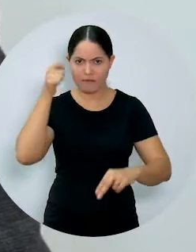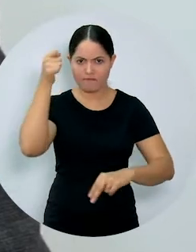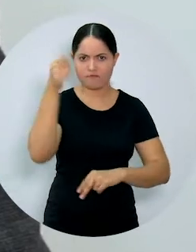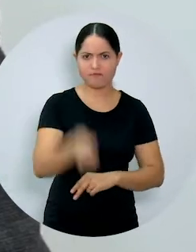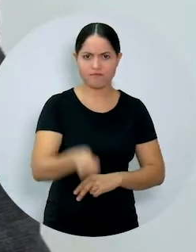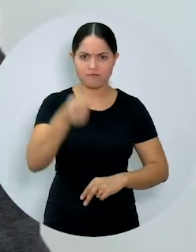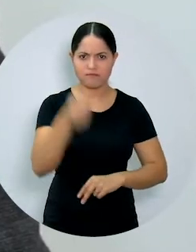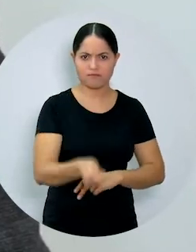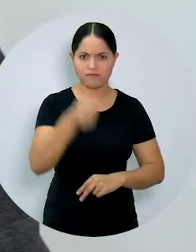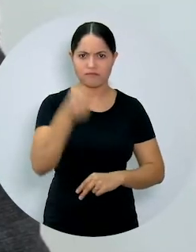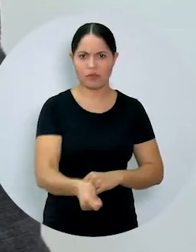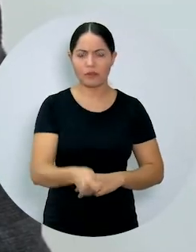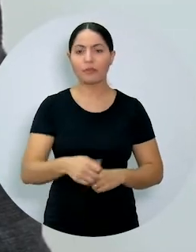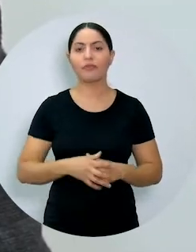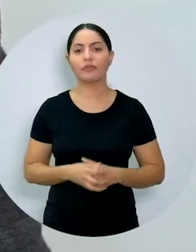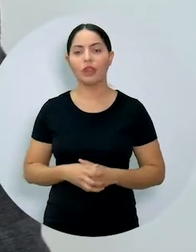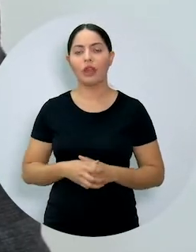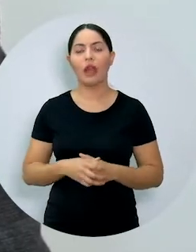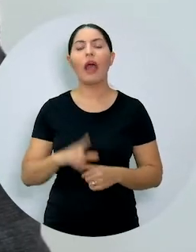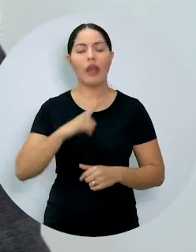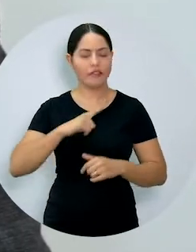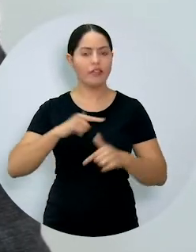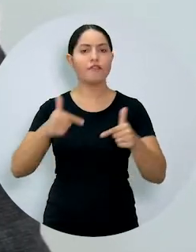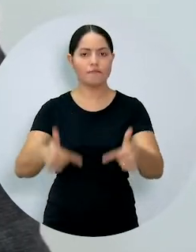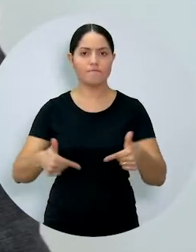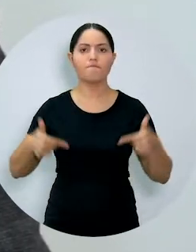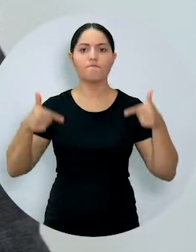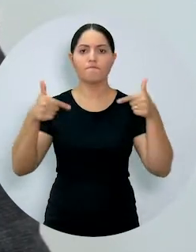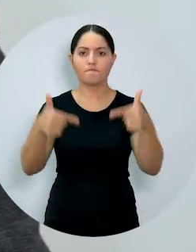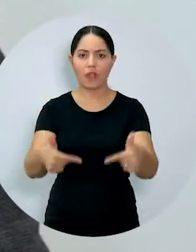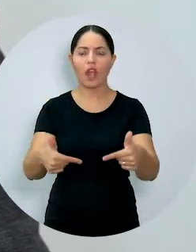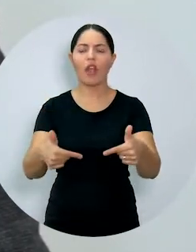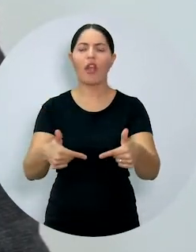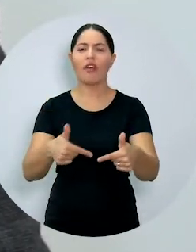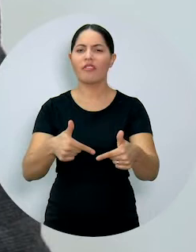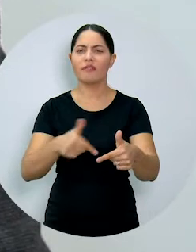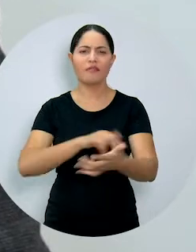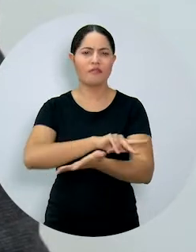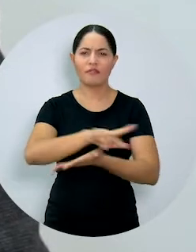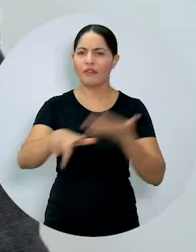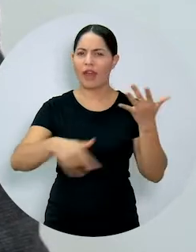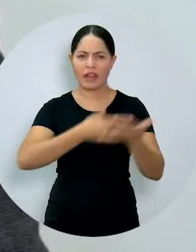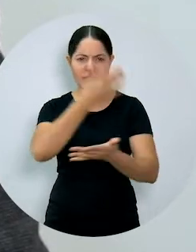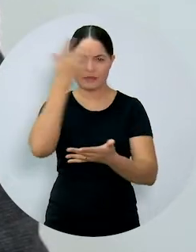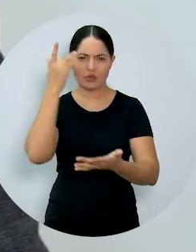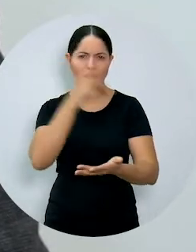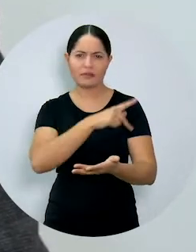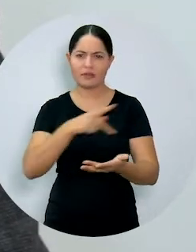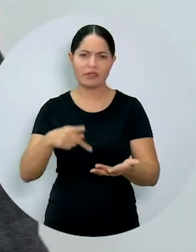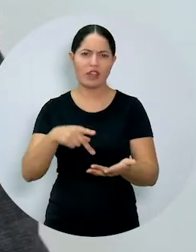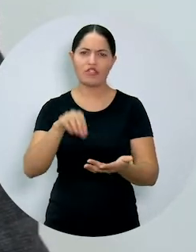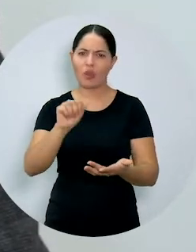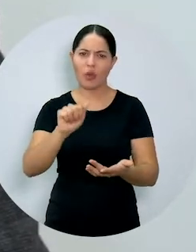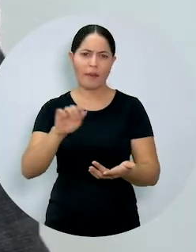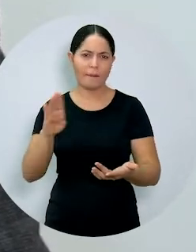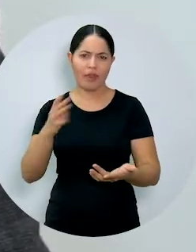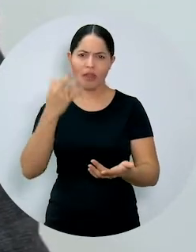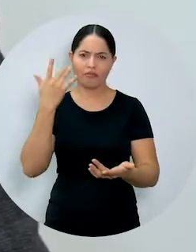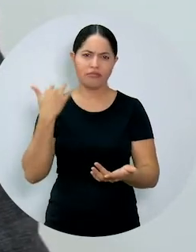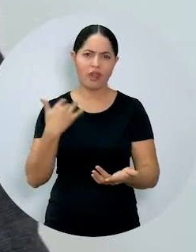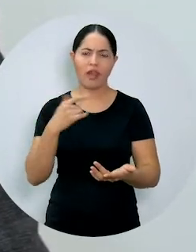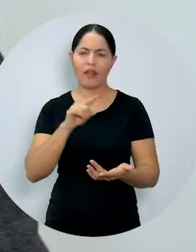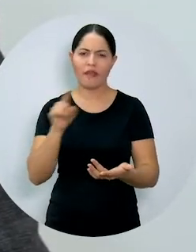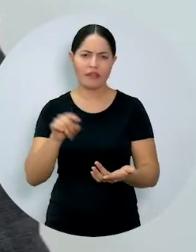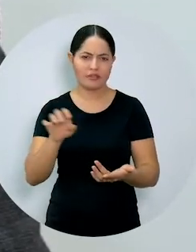grande batalha empreendida por José Ribeiro de Castro, pelos presidentes da Ordem dos Advogados que